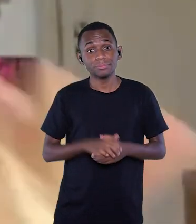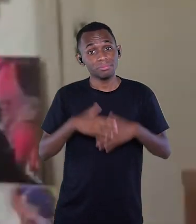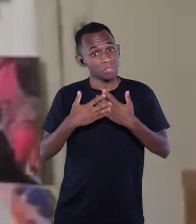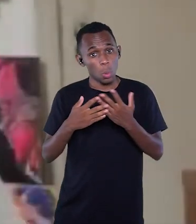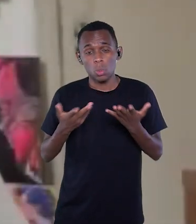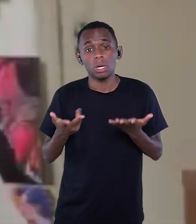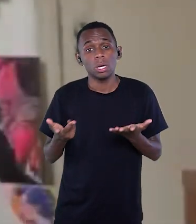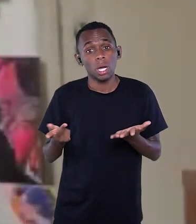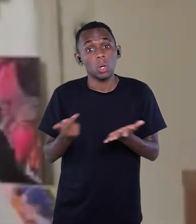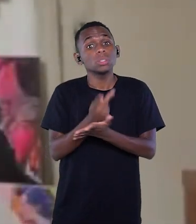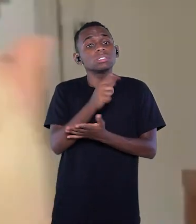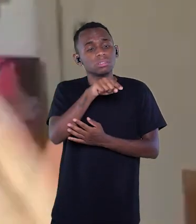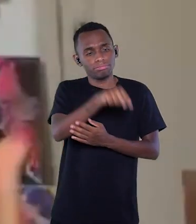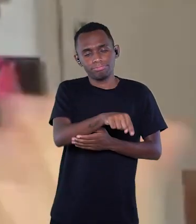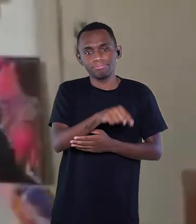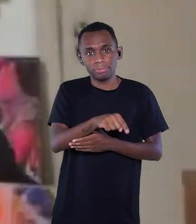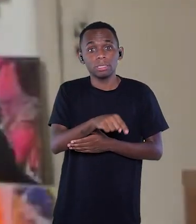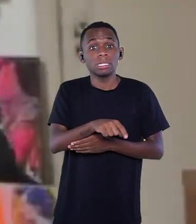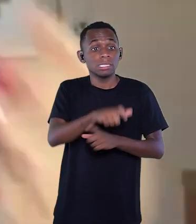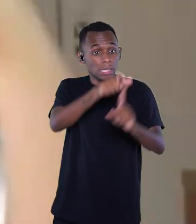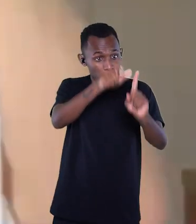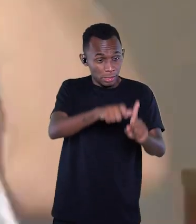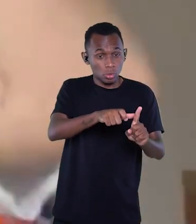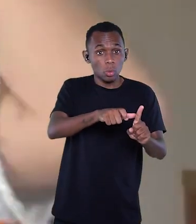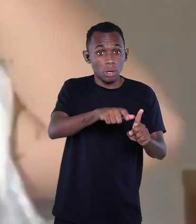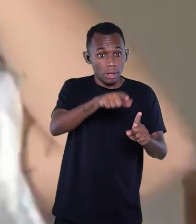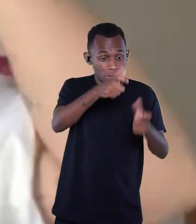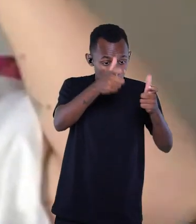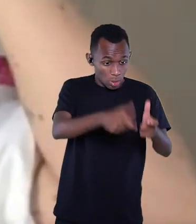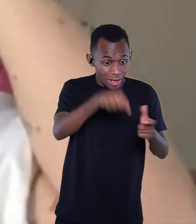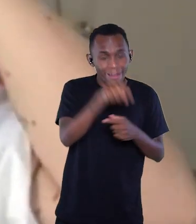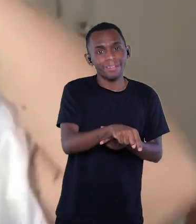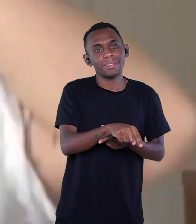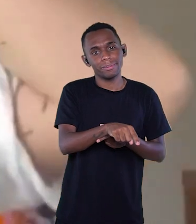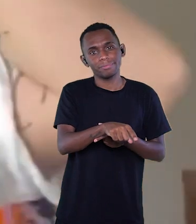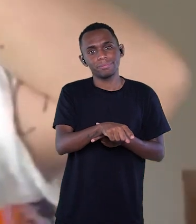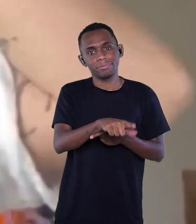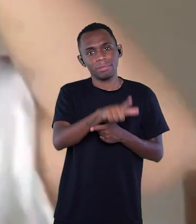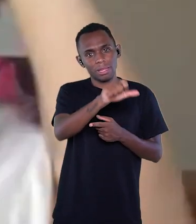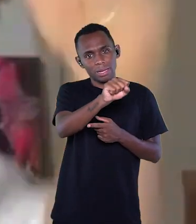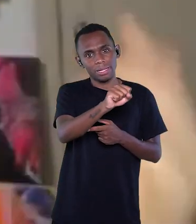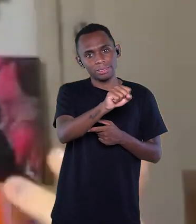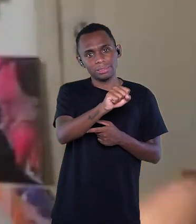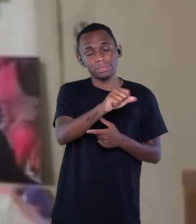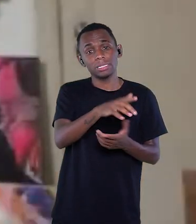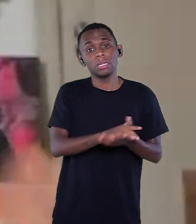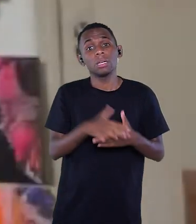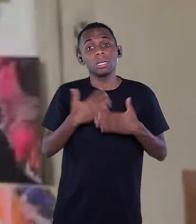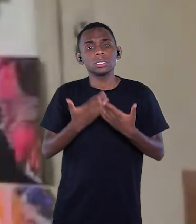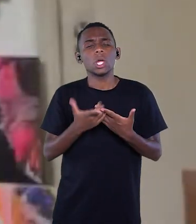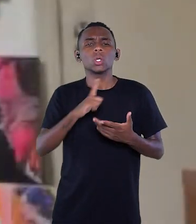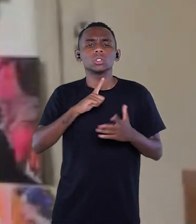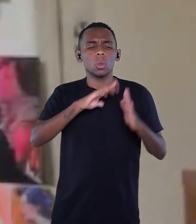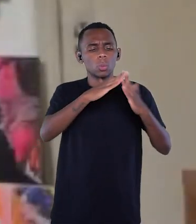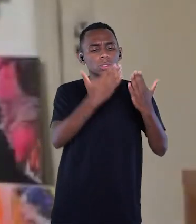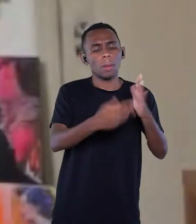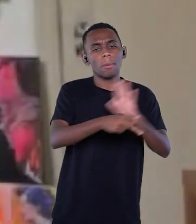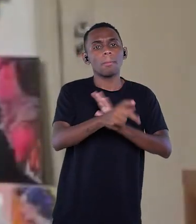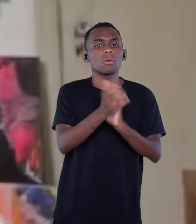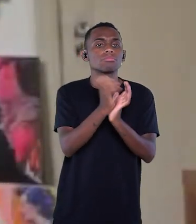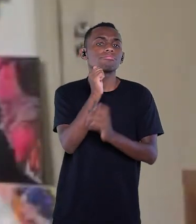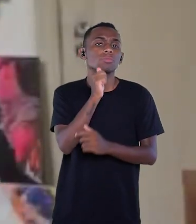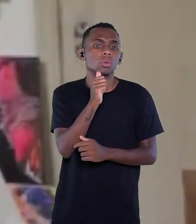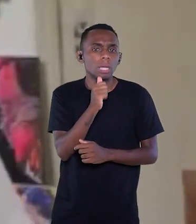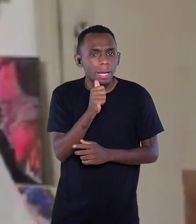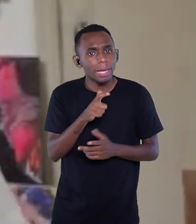E era isso que Safo era, uma pessoa de Lesbos. Mas o fato de Safo ter tido uma escola de mulheres e